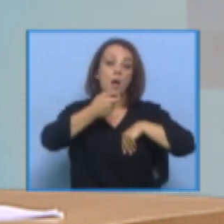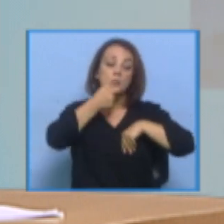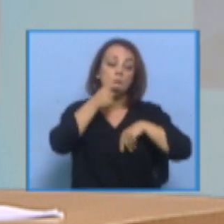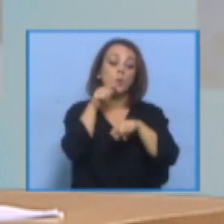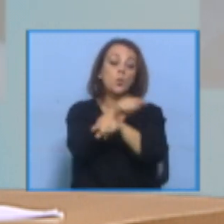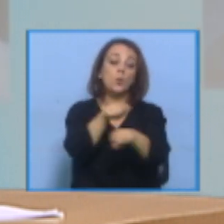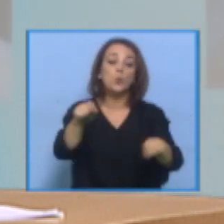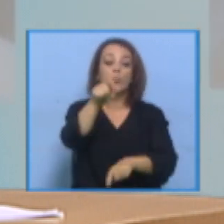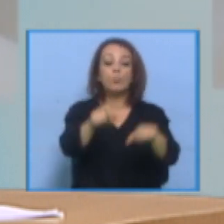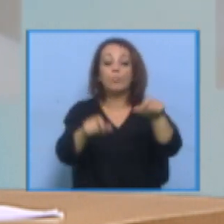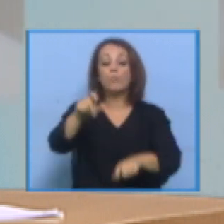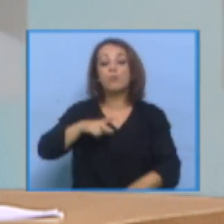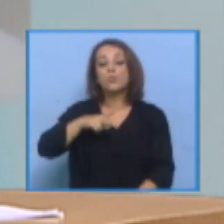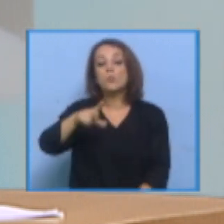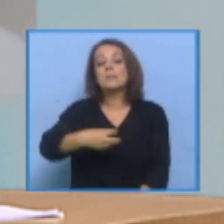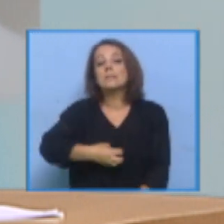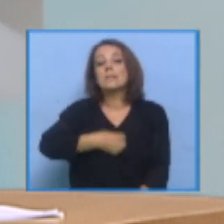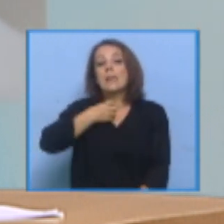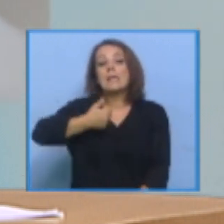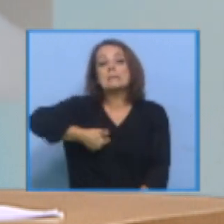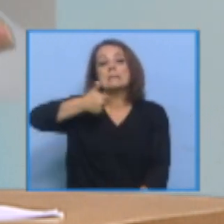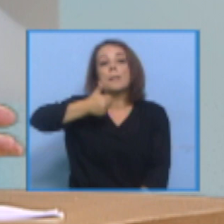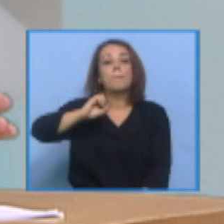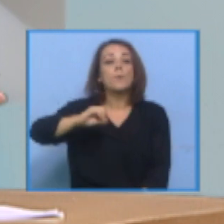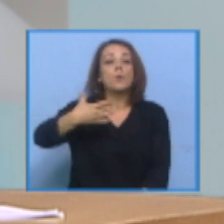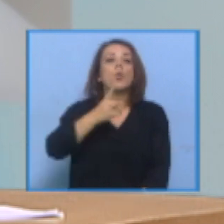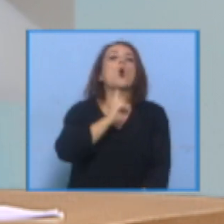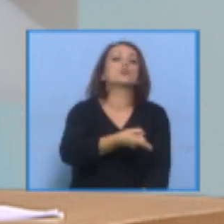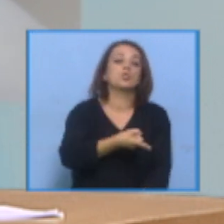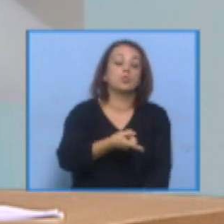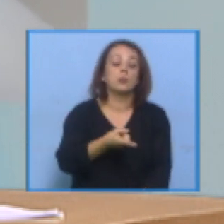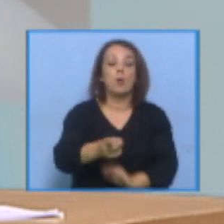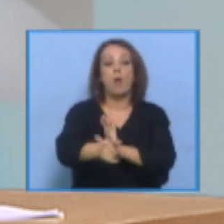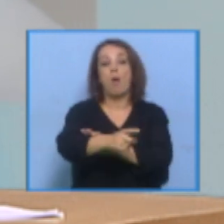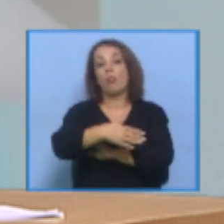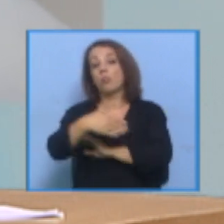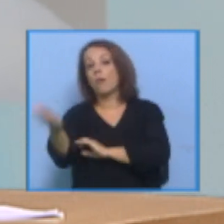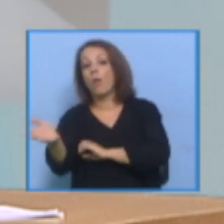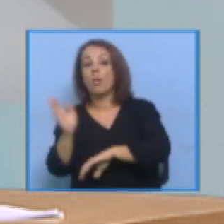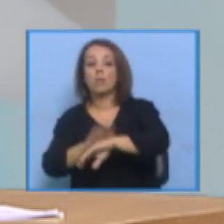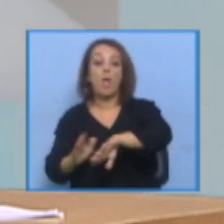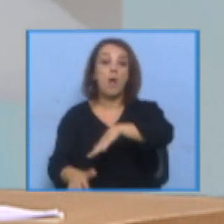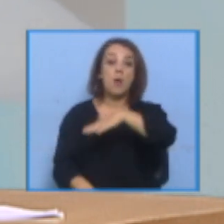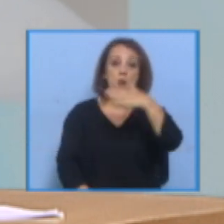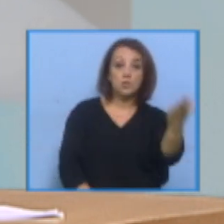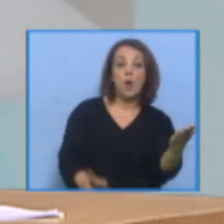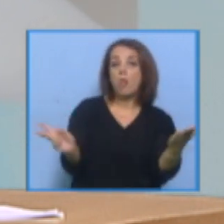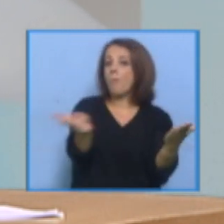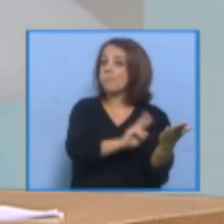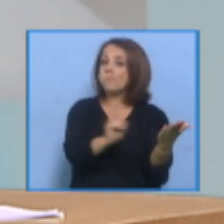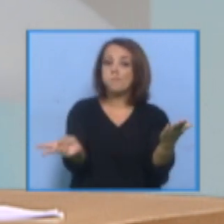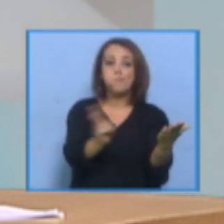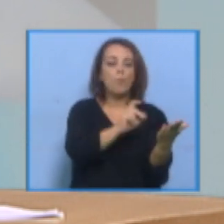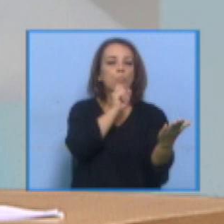portugueses sentem como prioritário, seja à direita, seja à esquerda. Talvez se